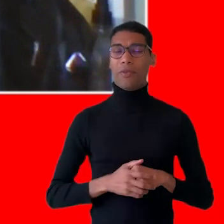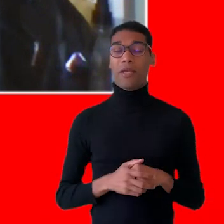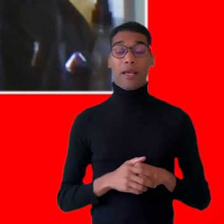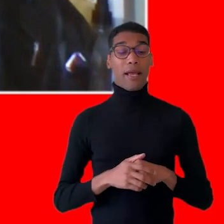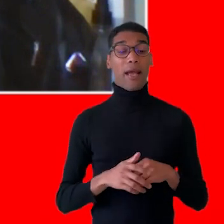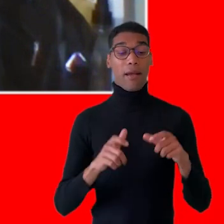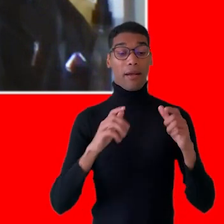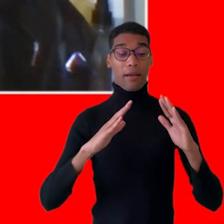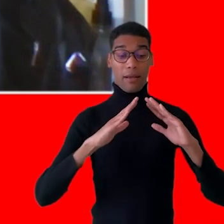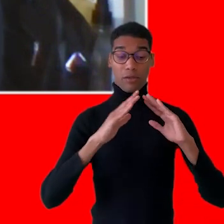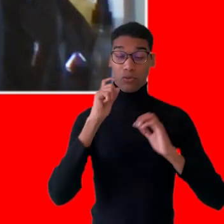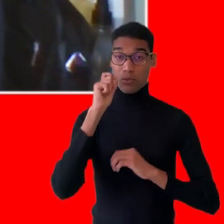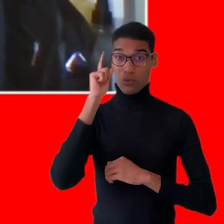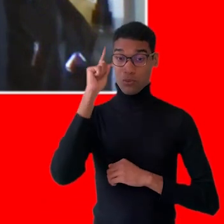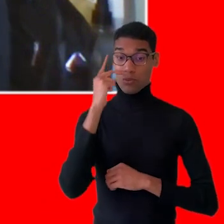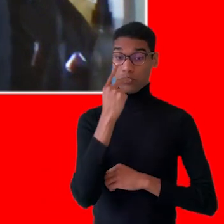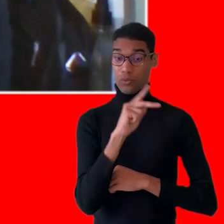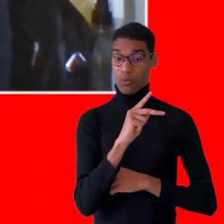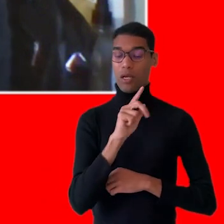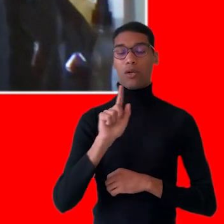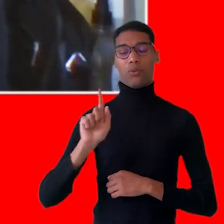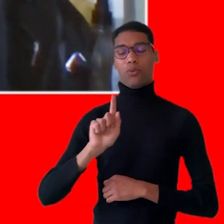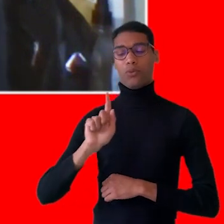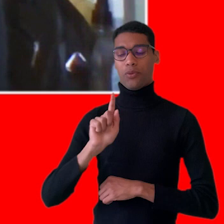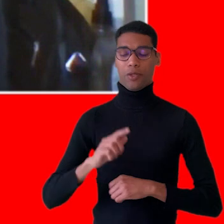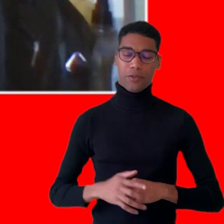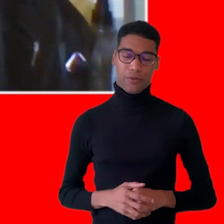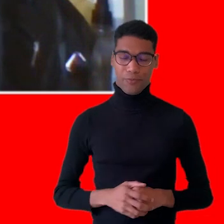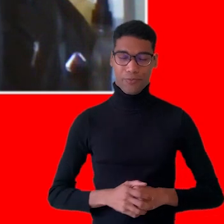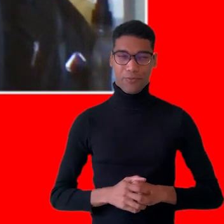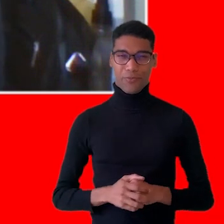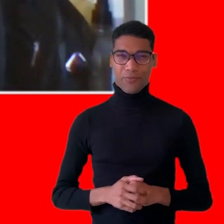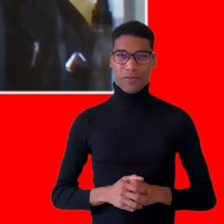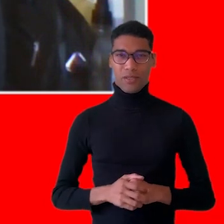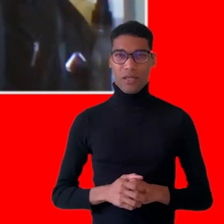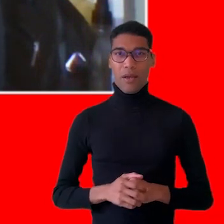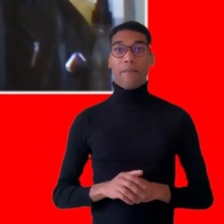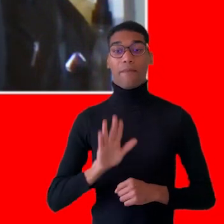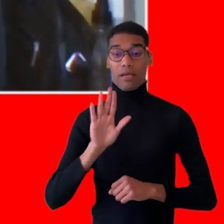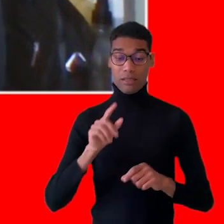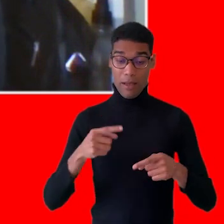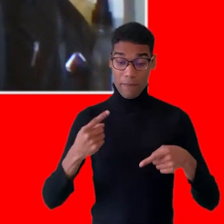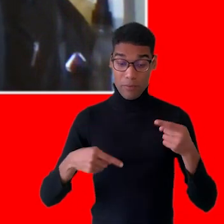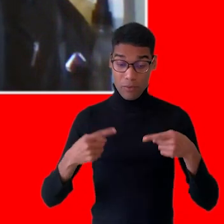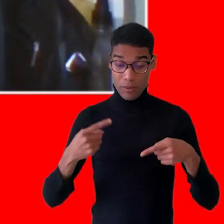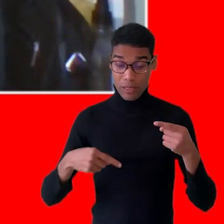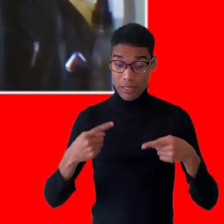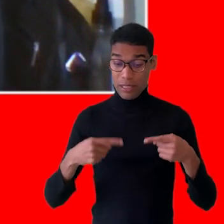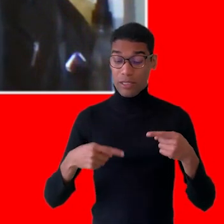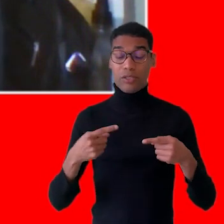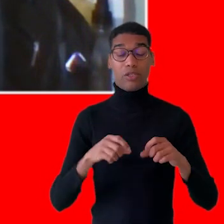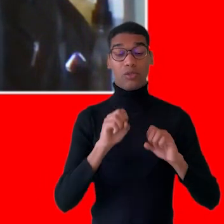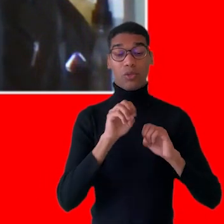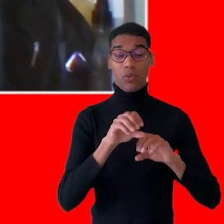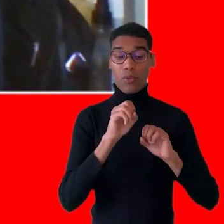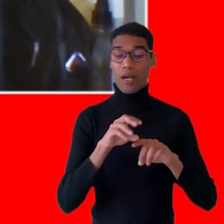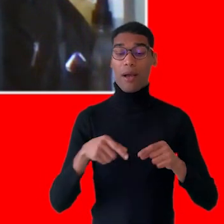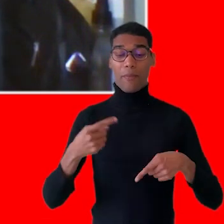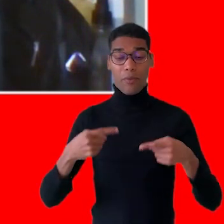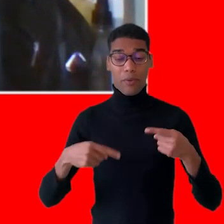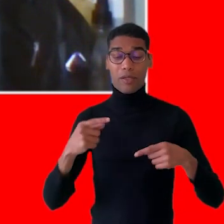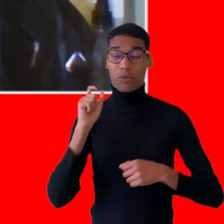Cultura do Grajaú. De qualquer forma, a política pública de educação, política pública de cultura é